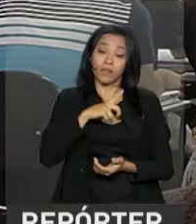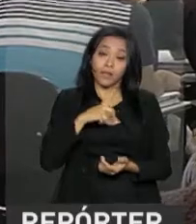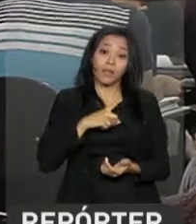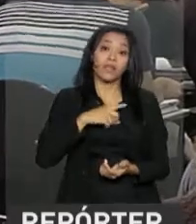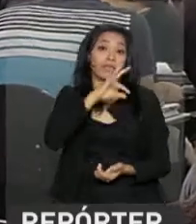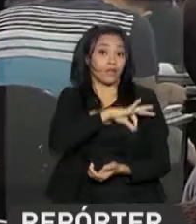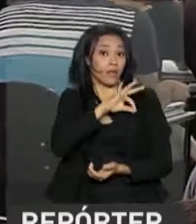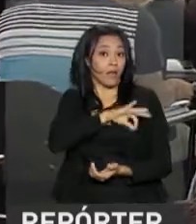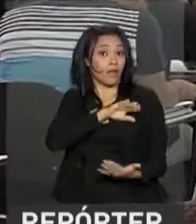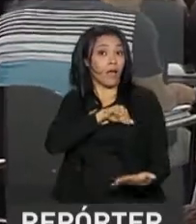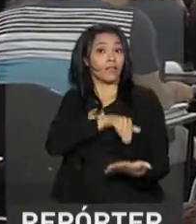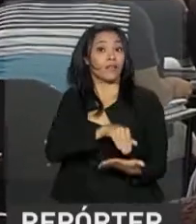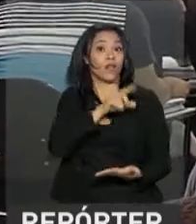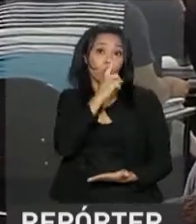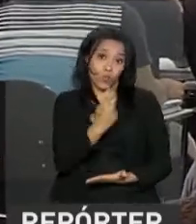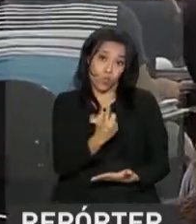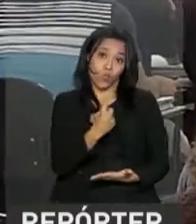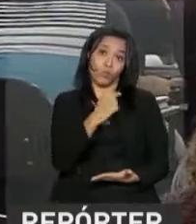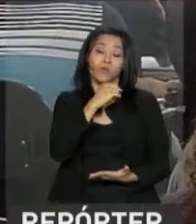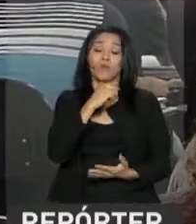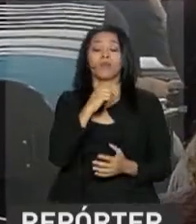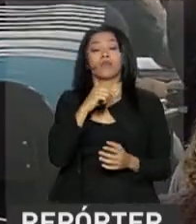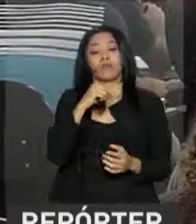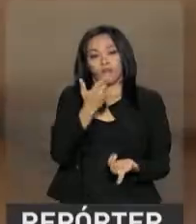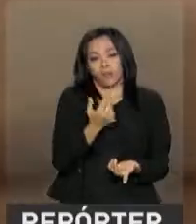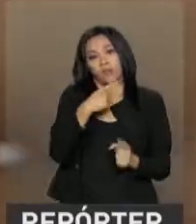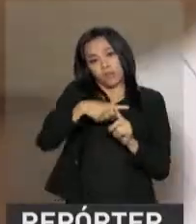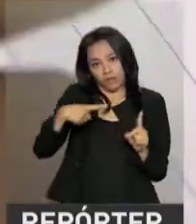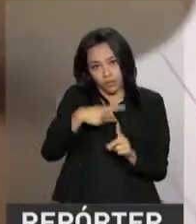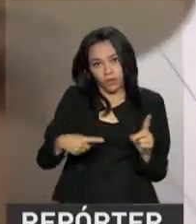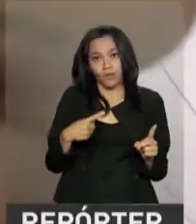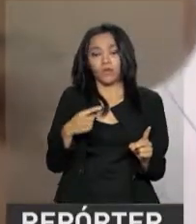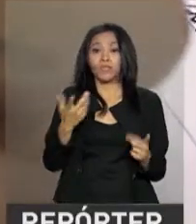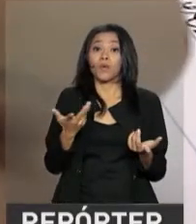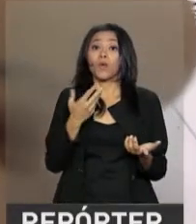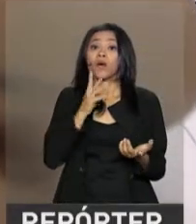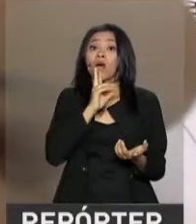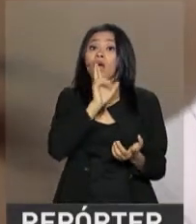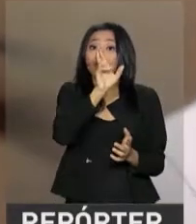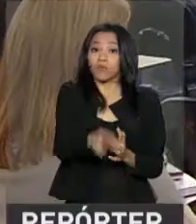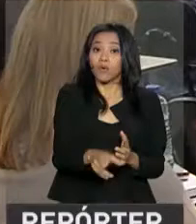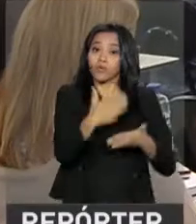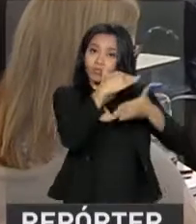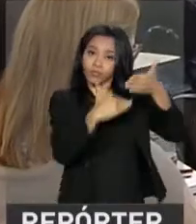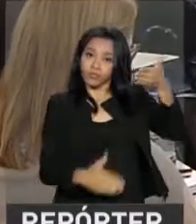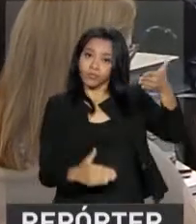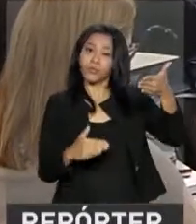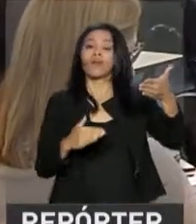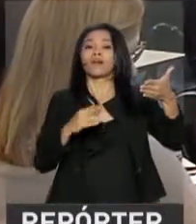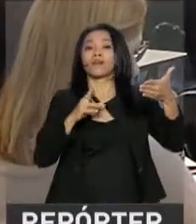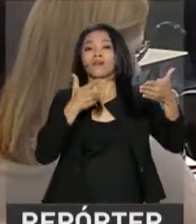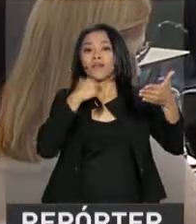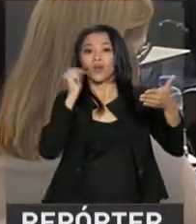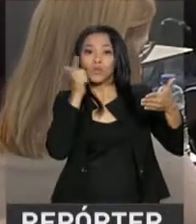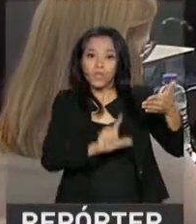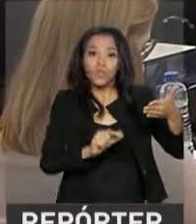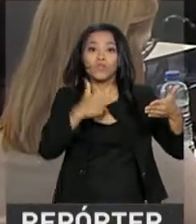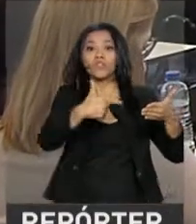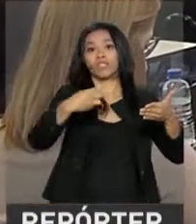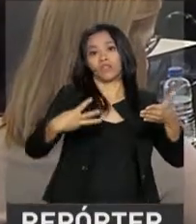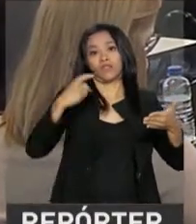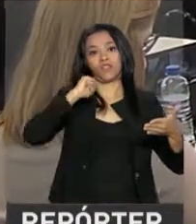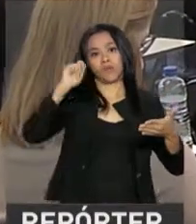ou inferior a um salário mínimo e meio o resultado do pedido de isenção sai no dia 23 de abril quem tiver o recurso negado